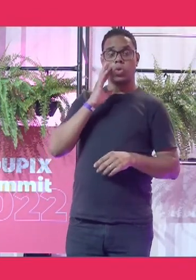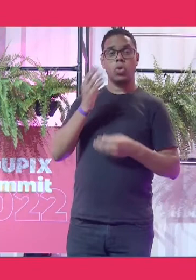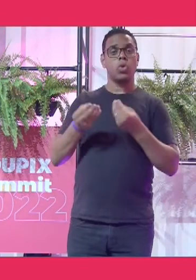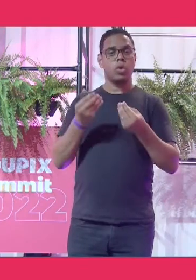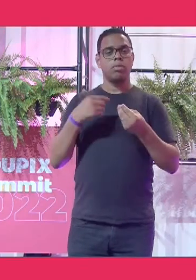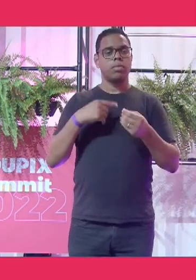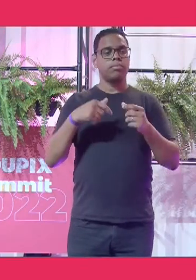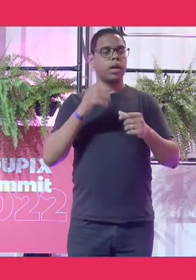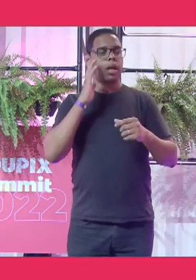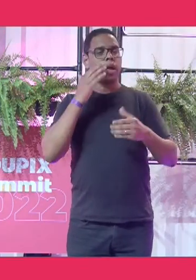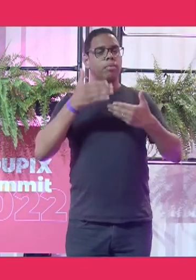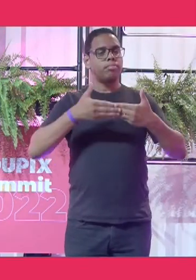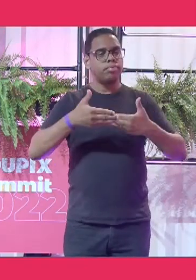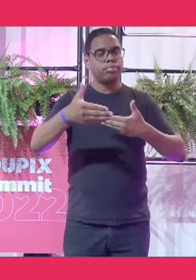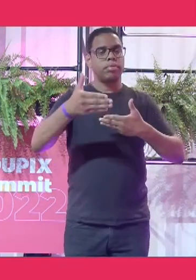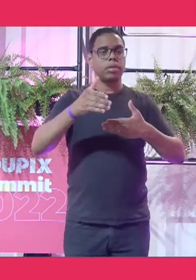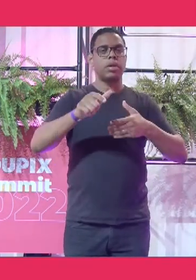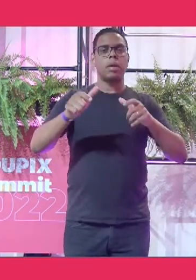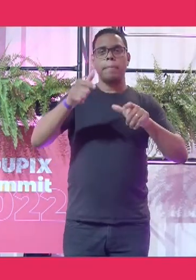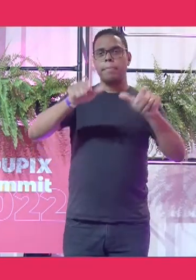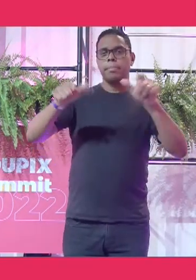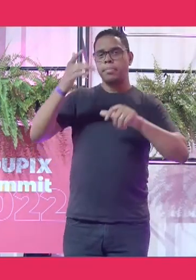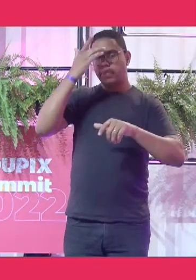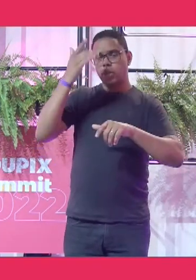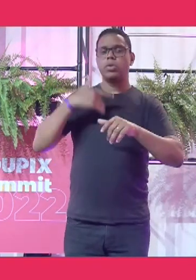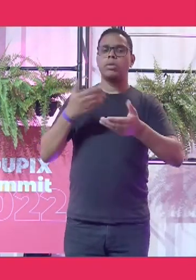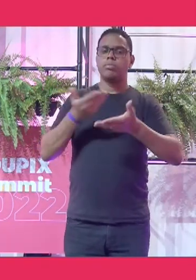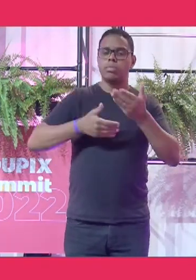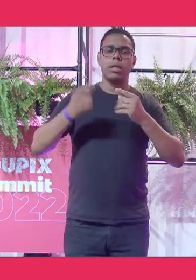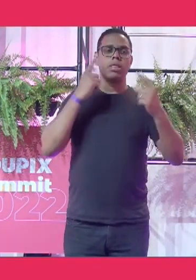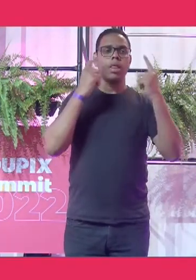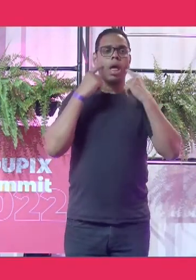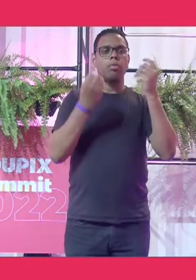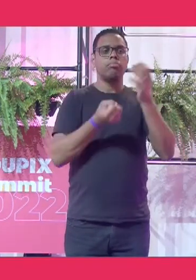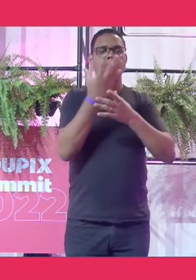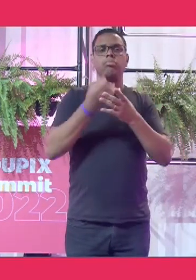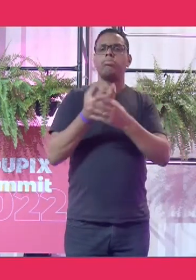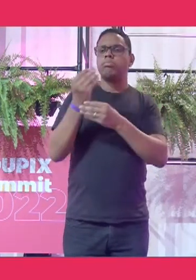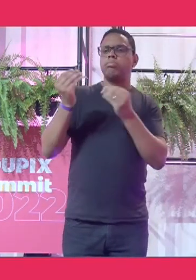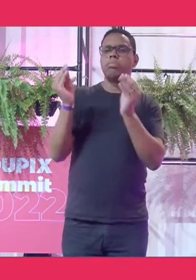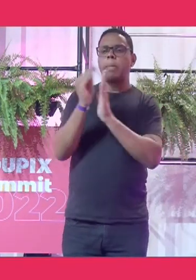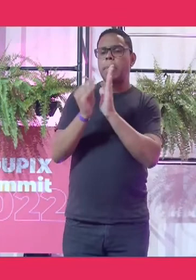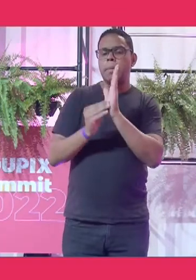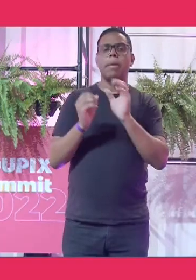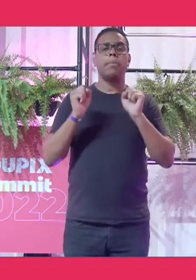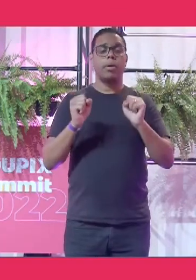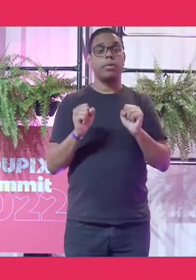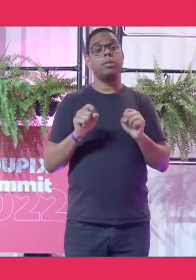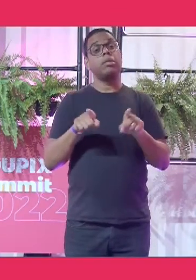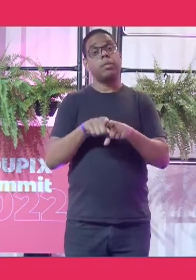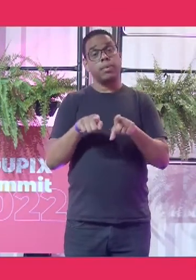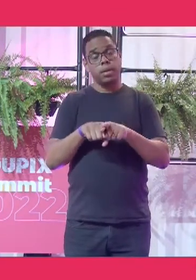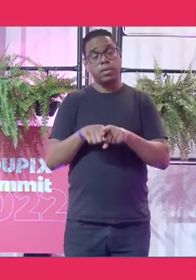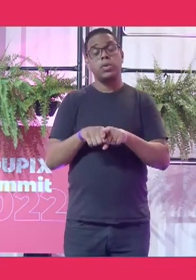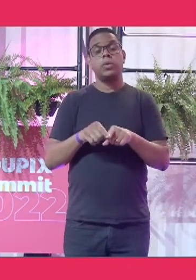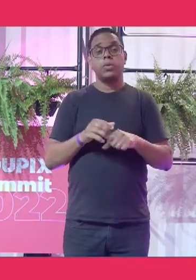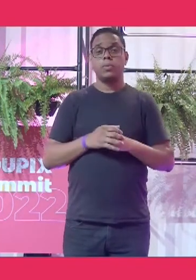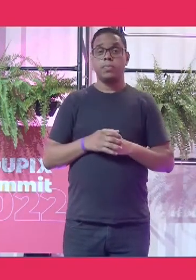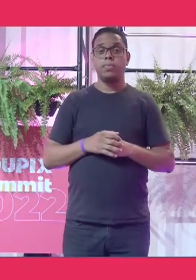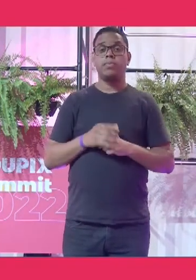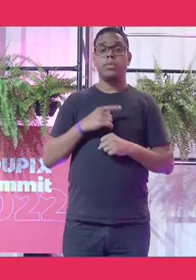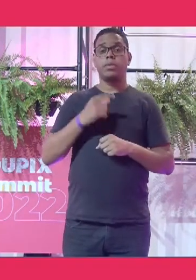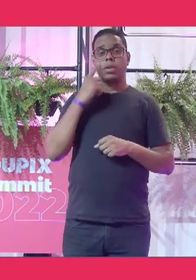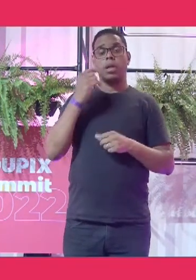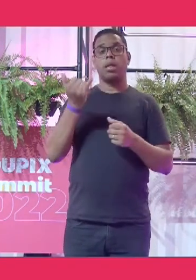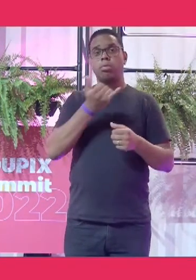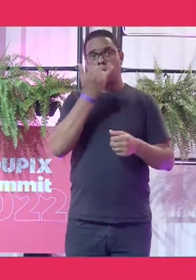esse lugar que muitas, muitas pessoas vão poder viver das ideias e, se possível, não ser